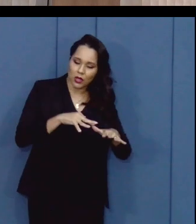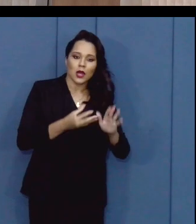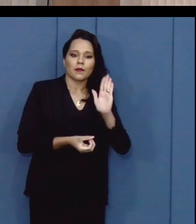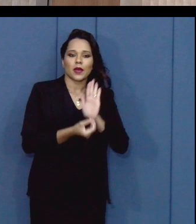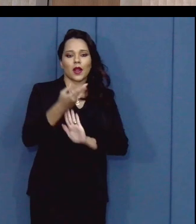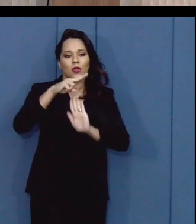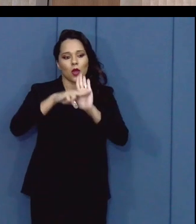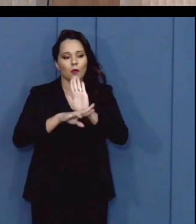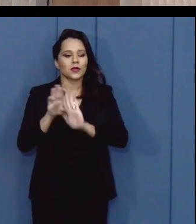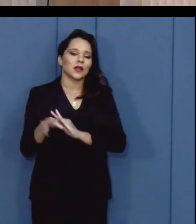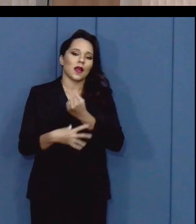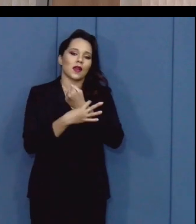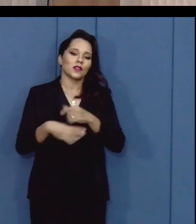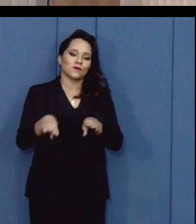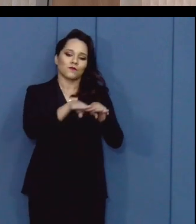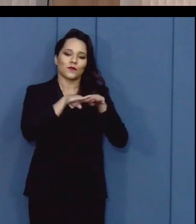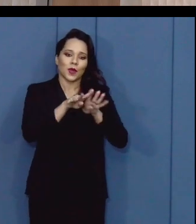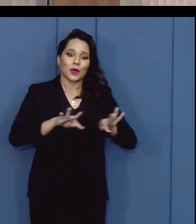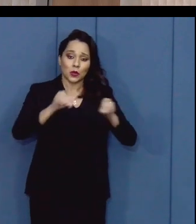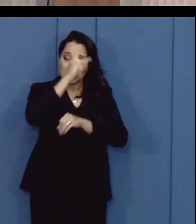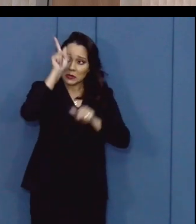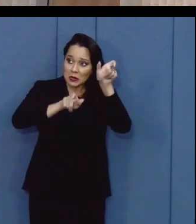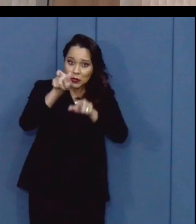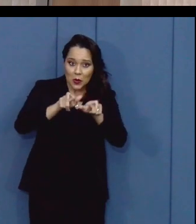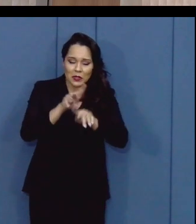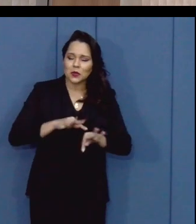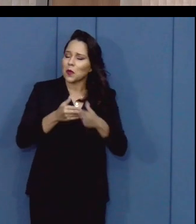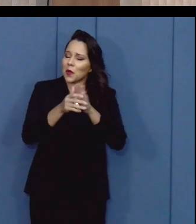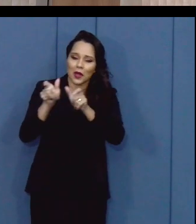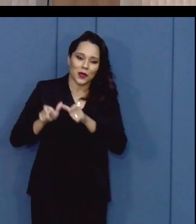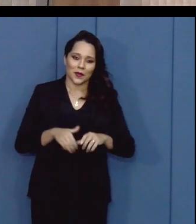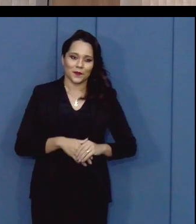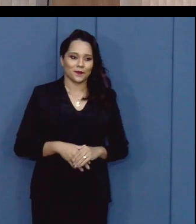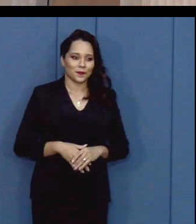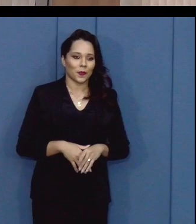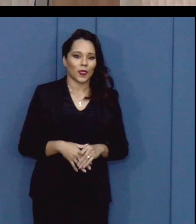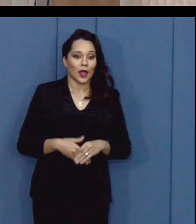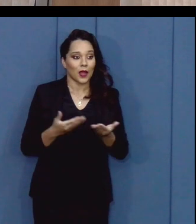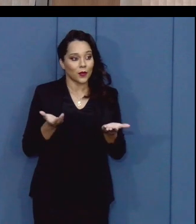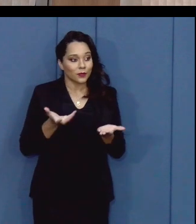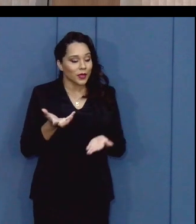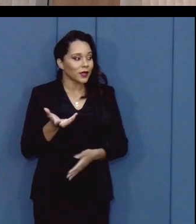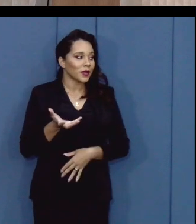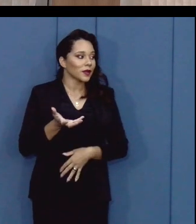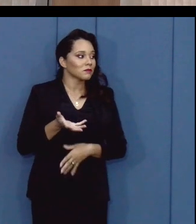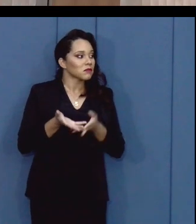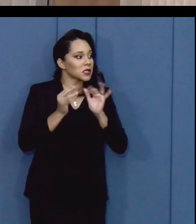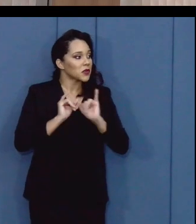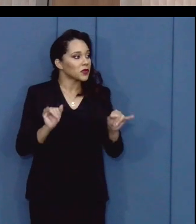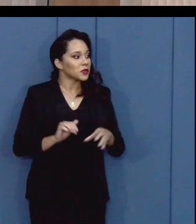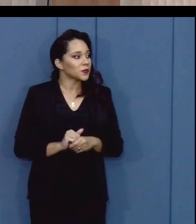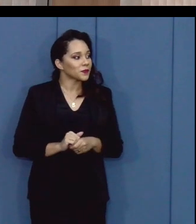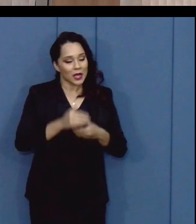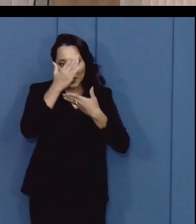normas que garantem inocuidade e qualidade para todo mundo e em todo lugar, né? Então eu queria deixar essa